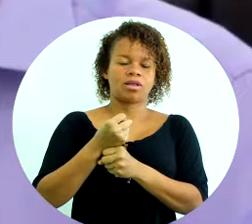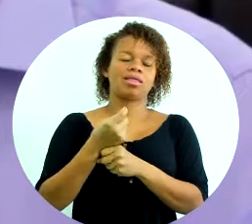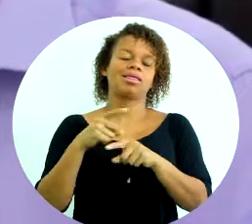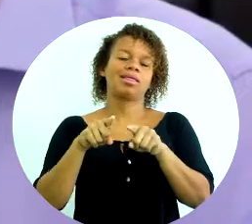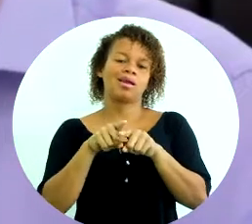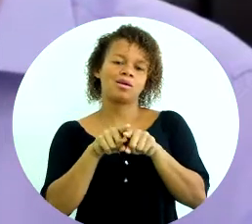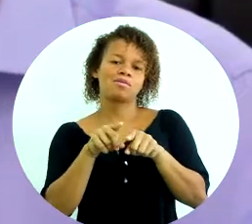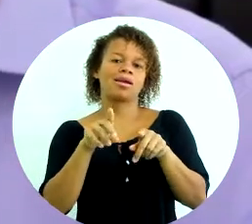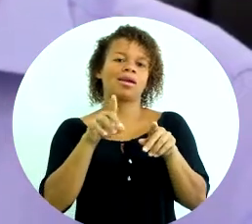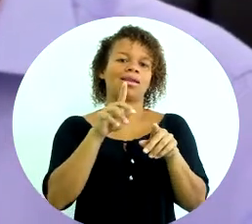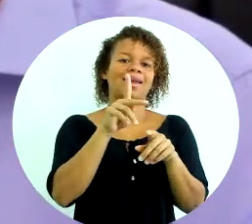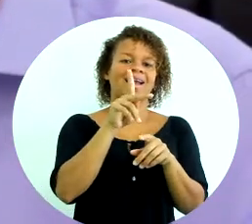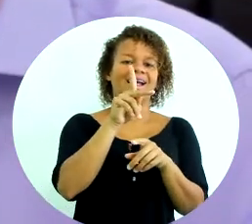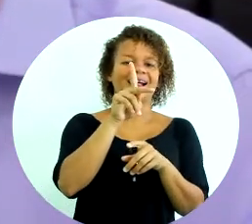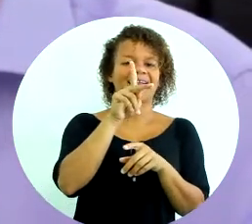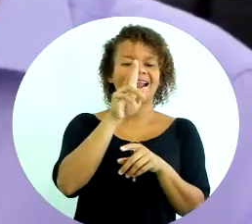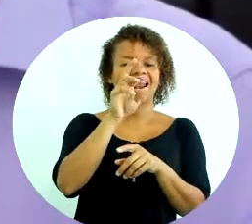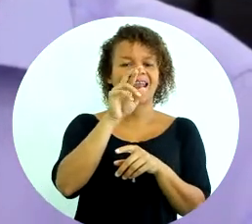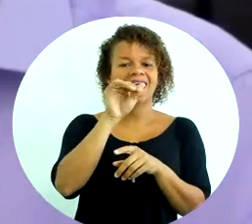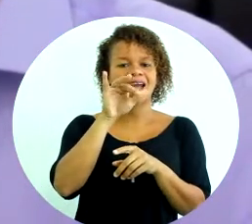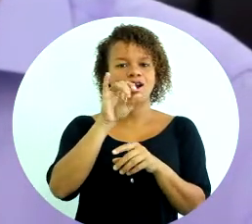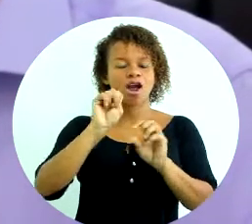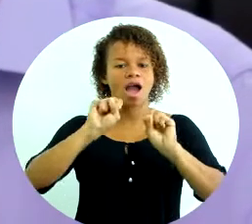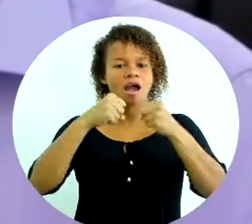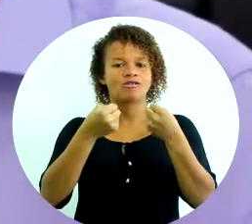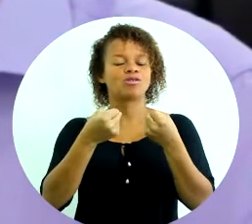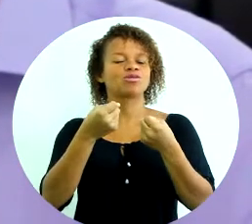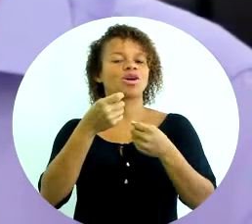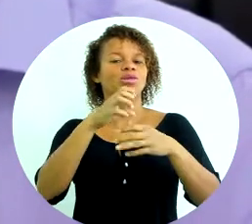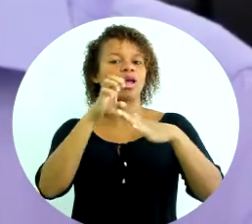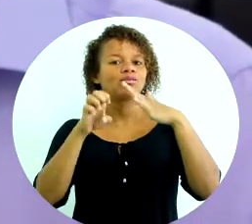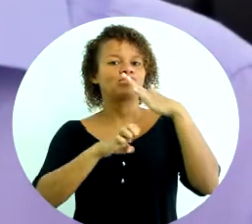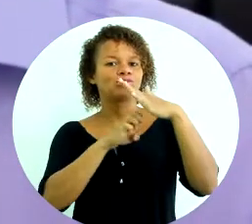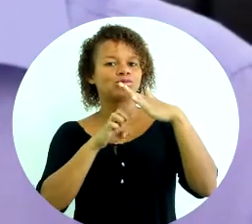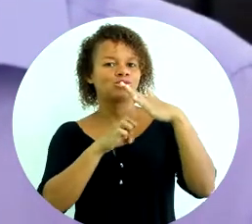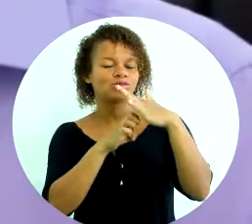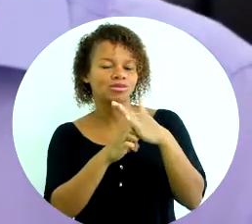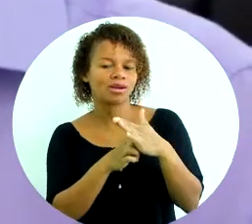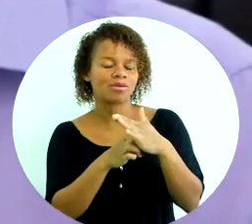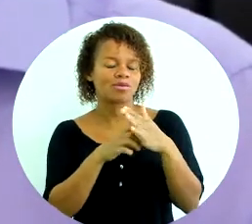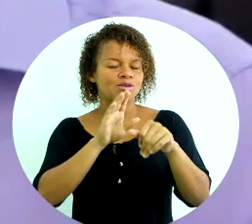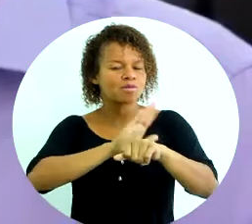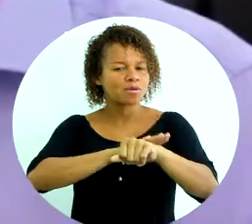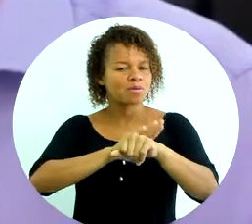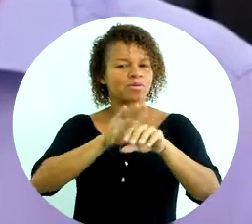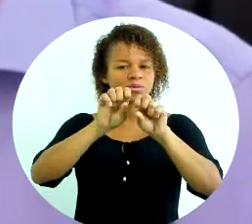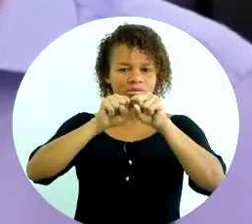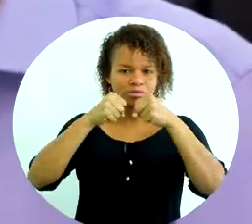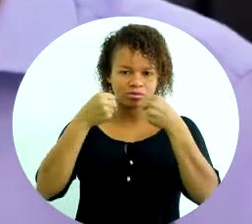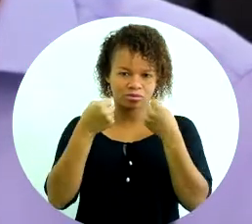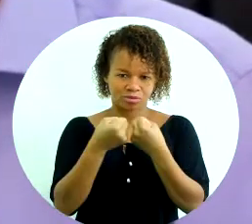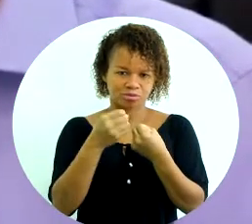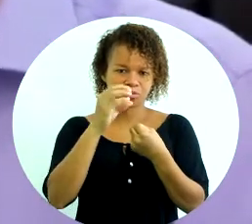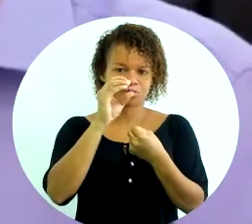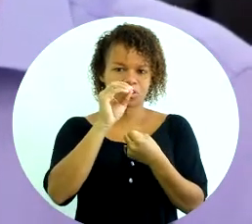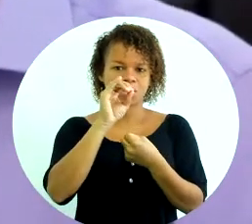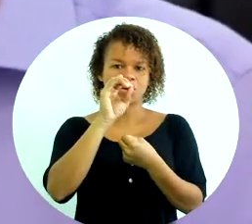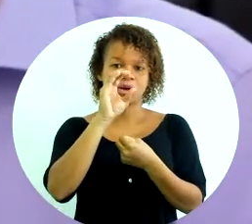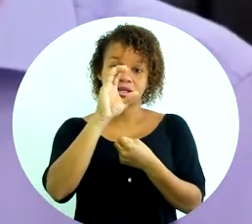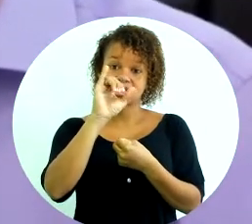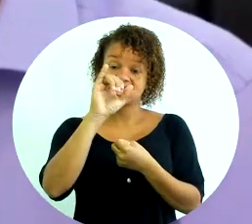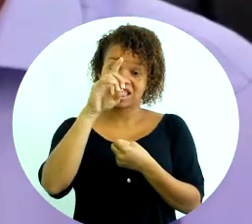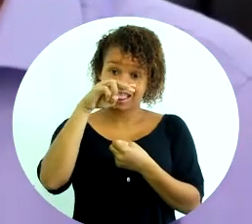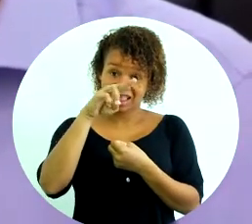os privilégios da nobreza e do clero, e a Revolução Industrial, um momento em que a sociedade ocidental